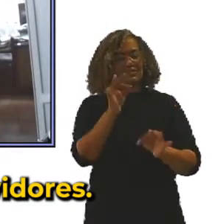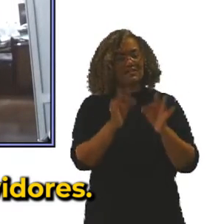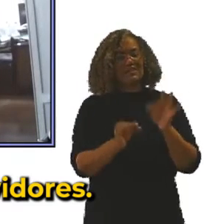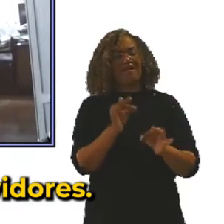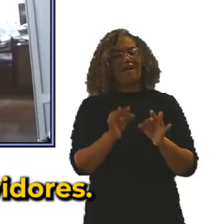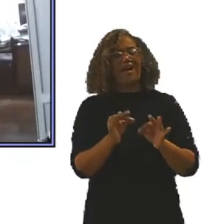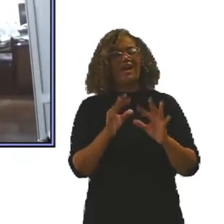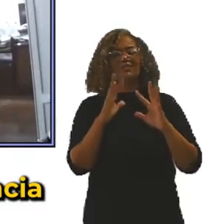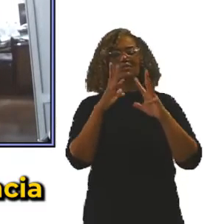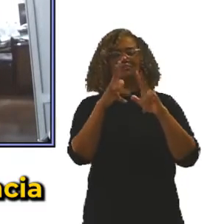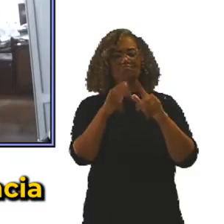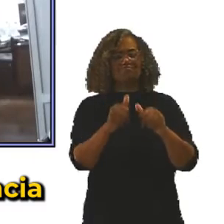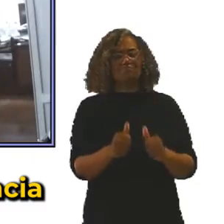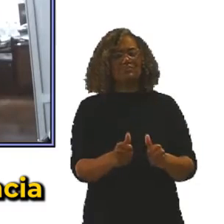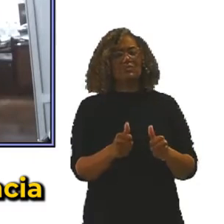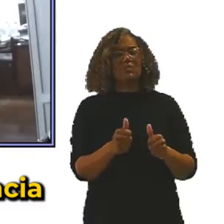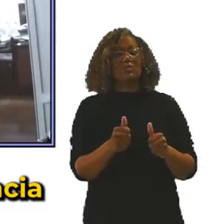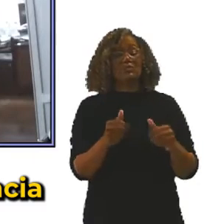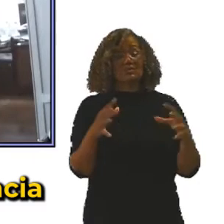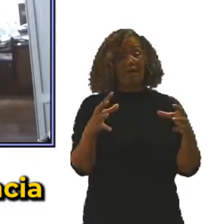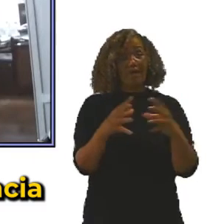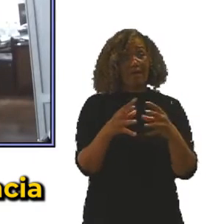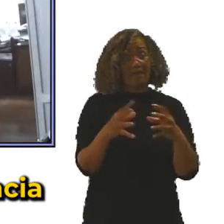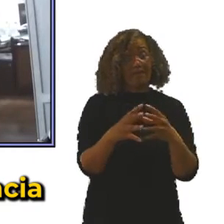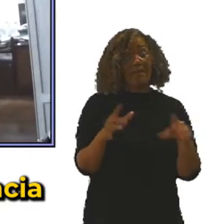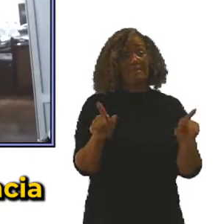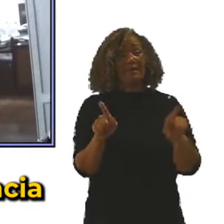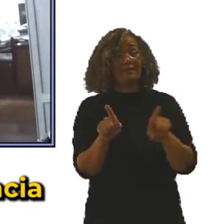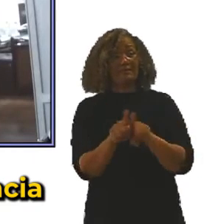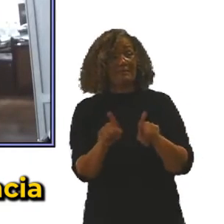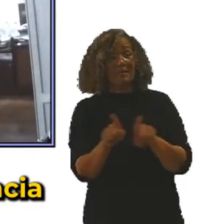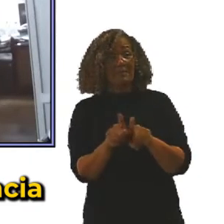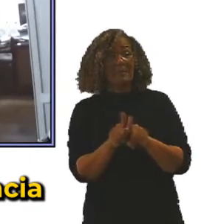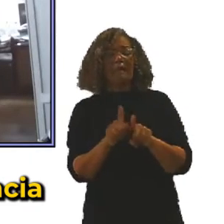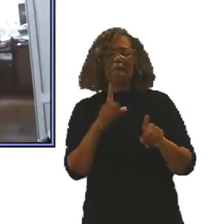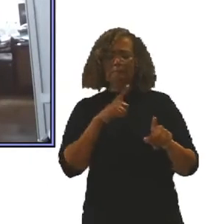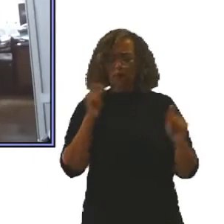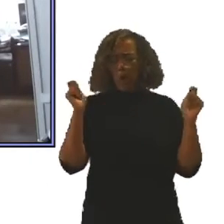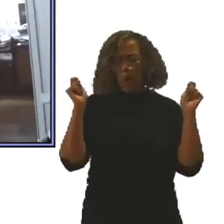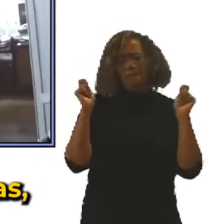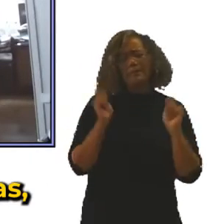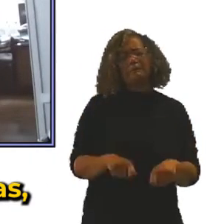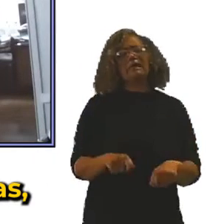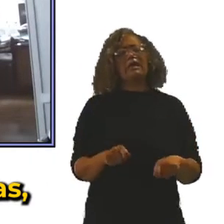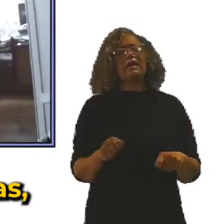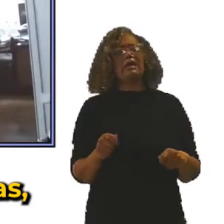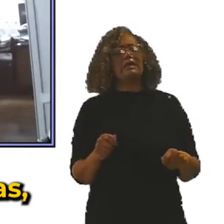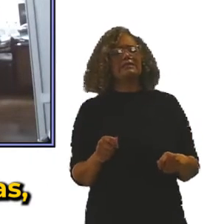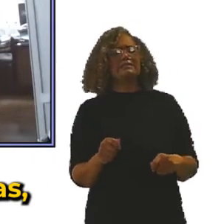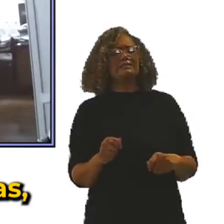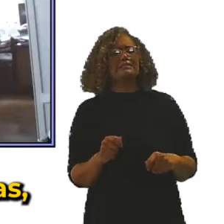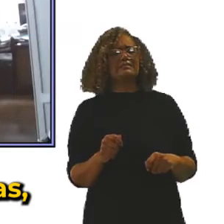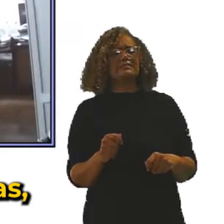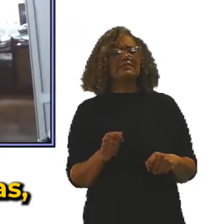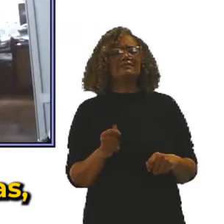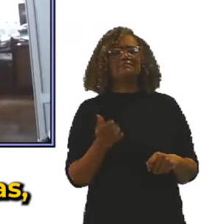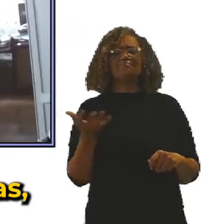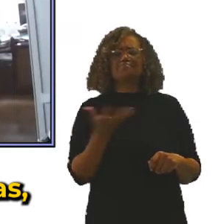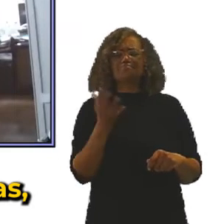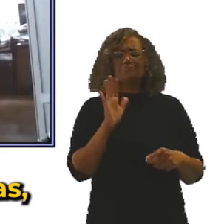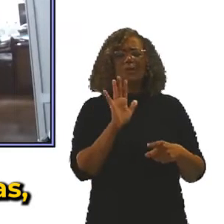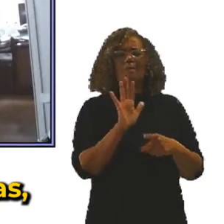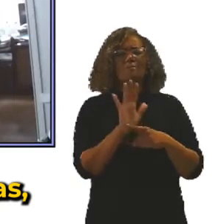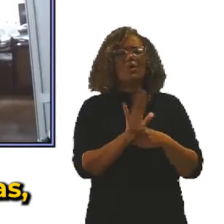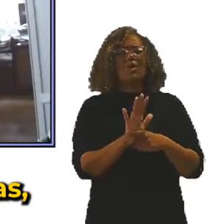demais servidores, a essa equipe que com tanta competência e boa vontade